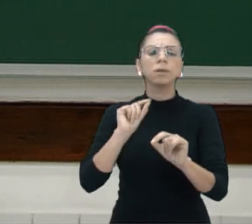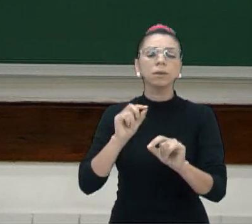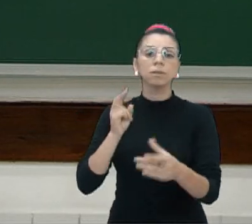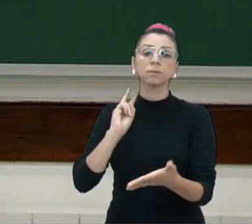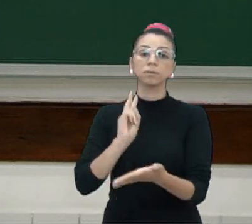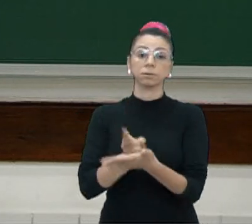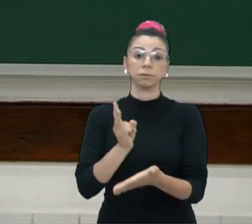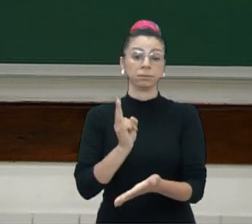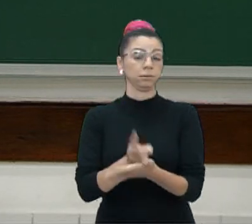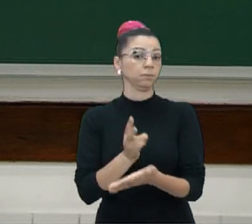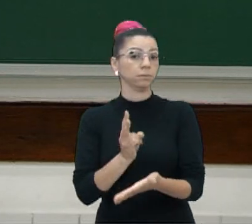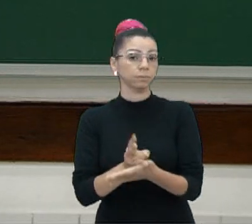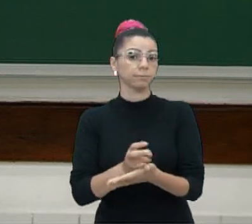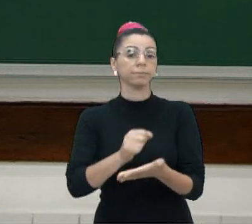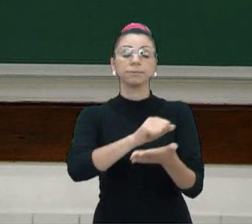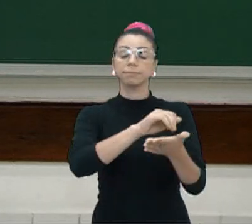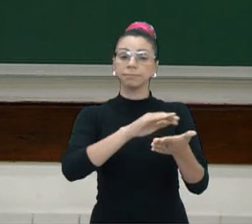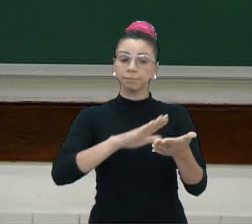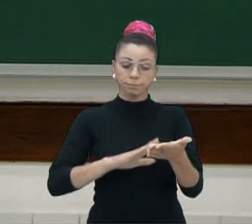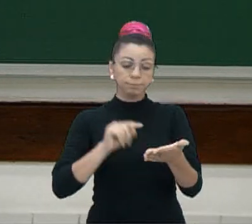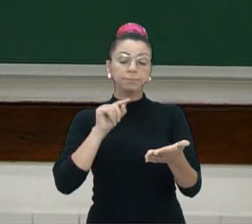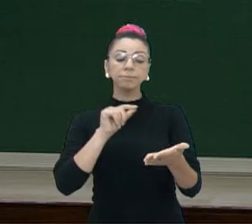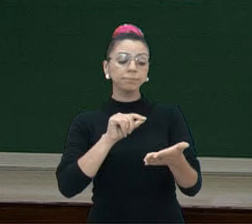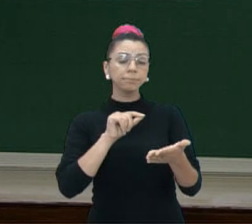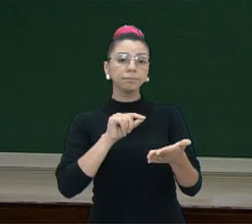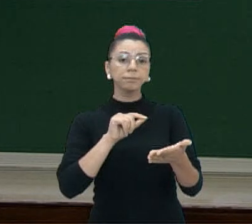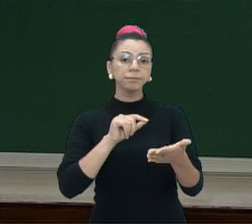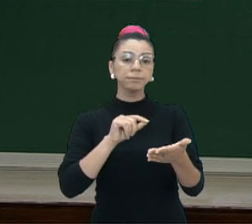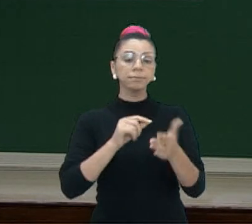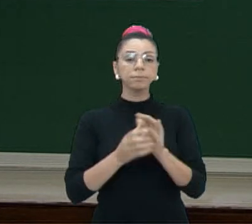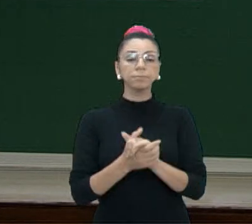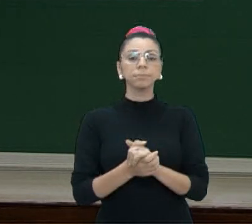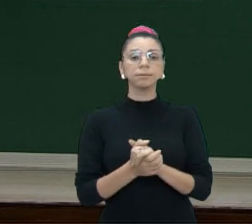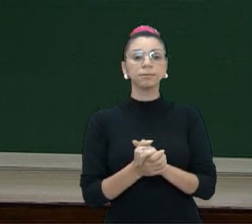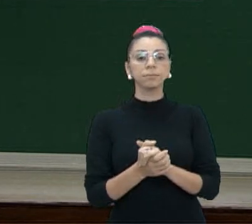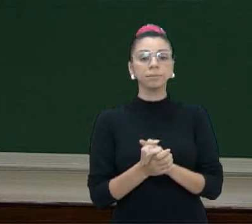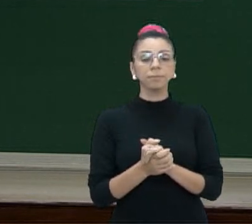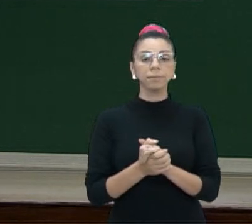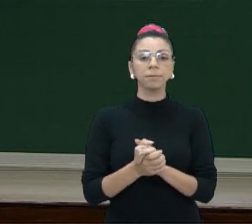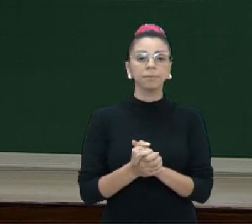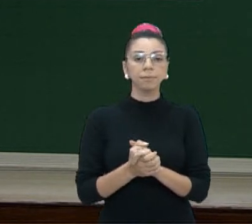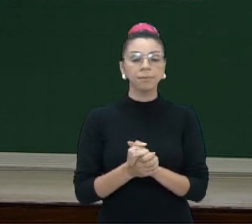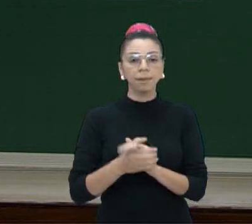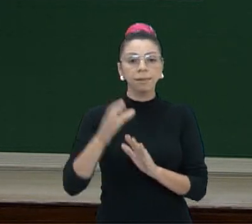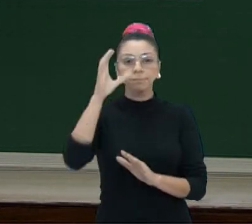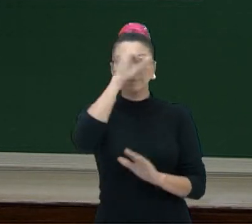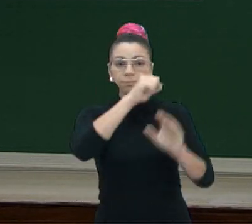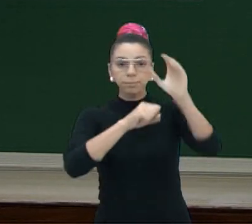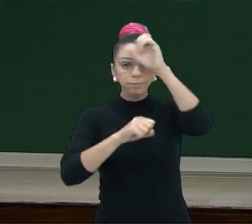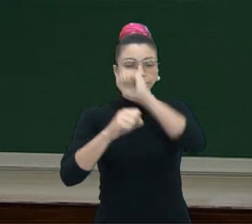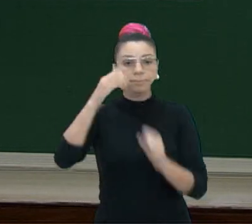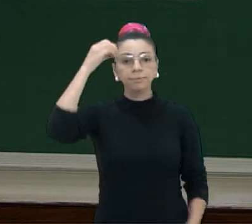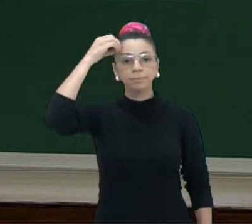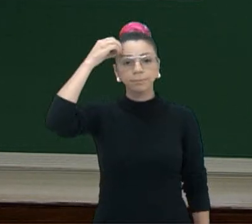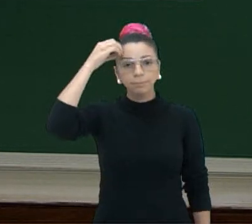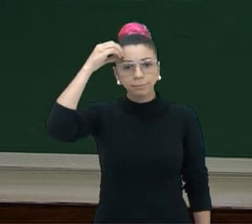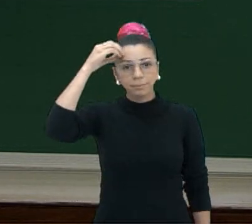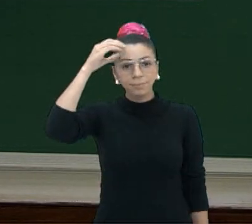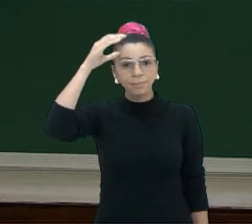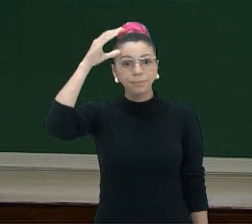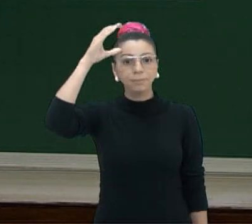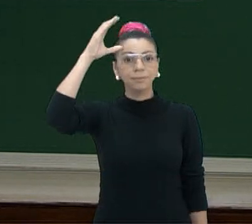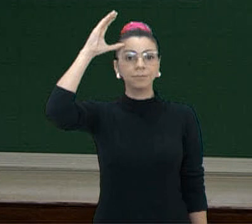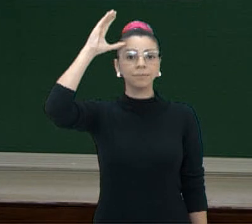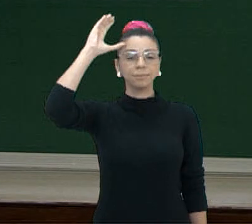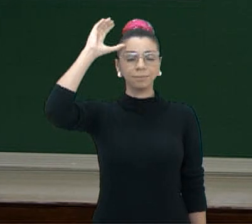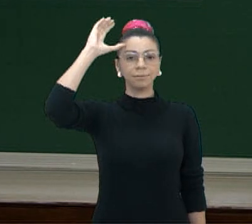as atividades são meios que nós temos para garantir, aumentar ainda mais o nosso aprendizado. É uma forma